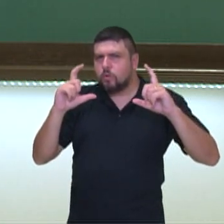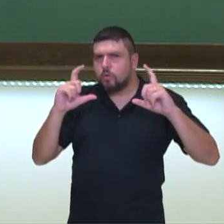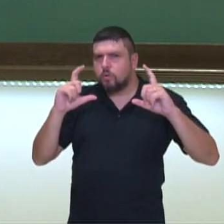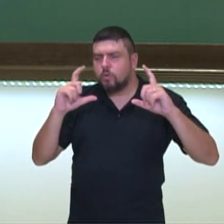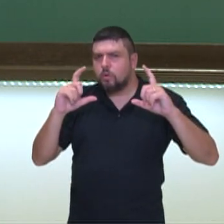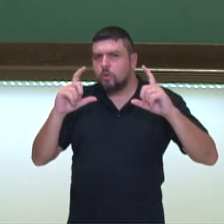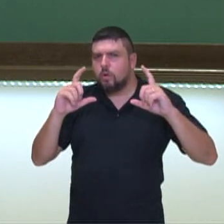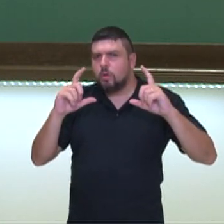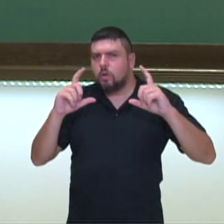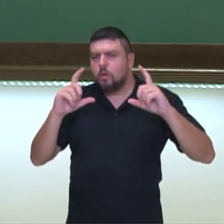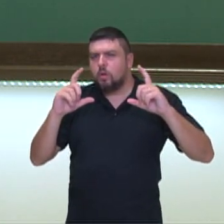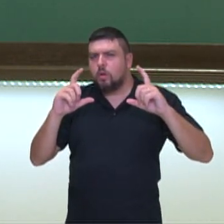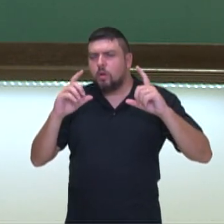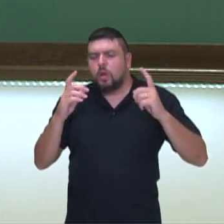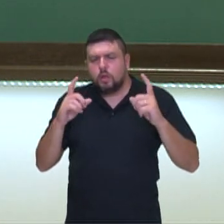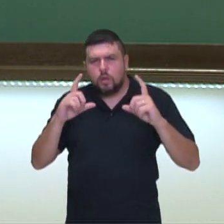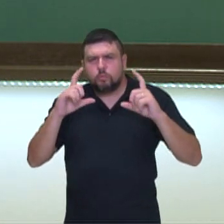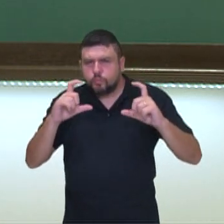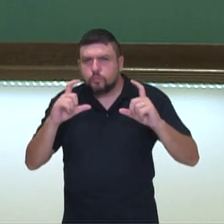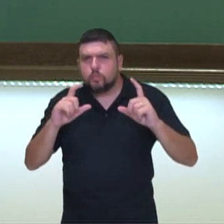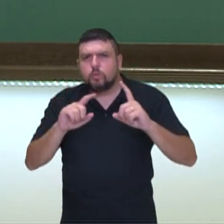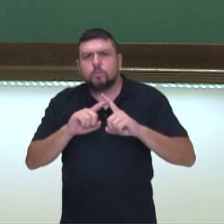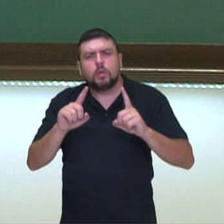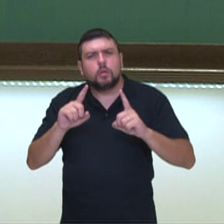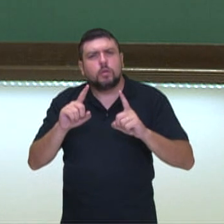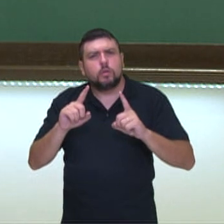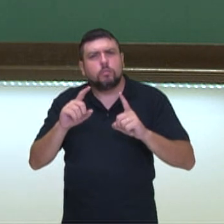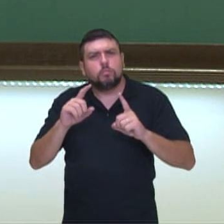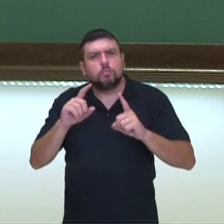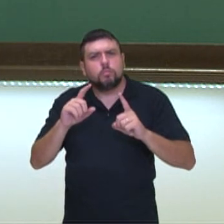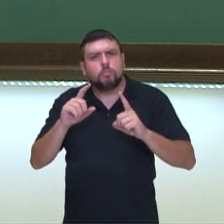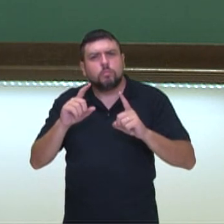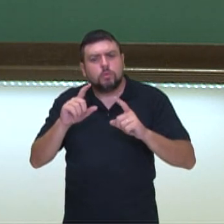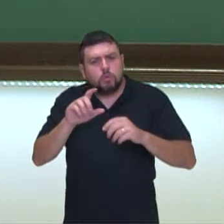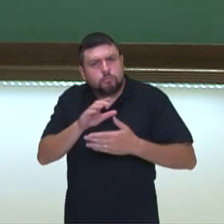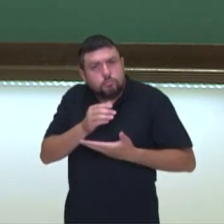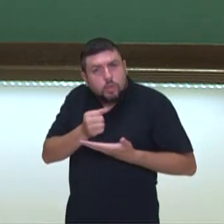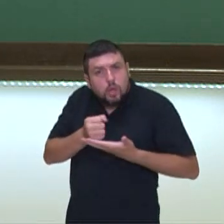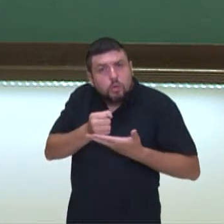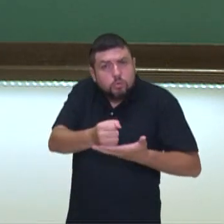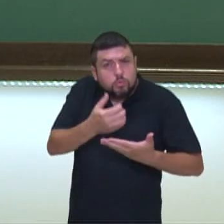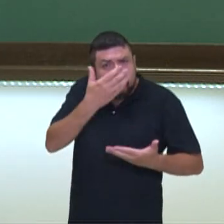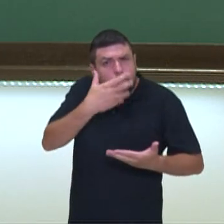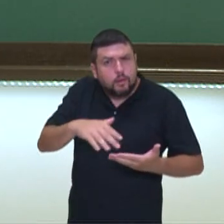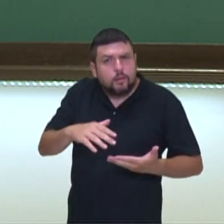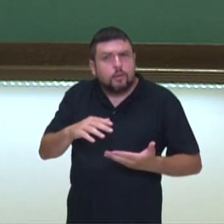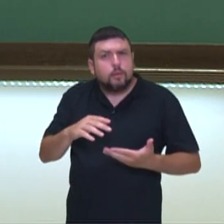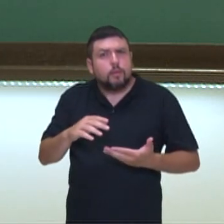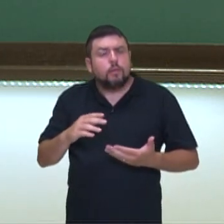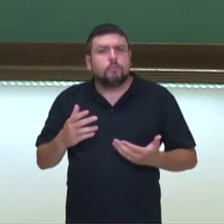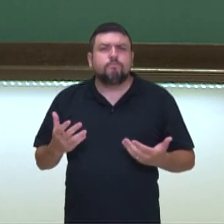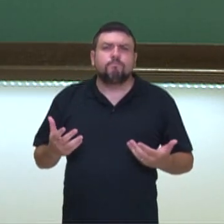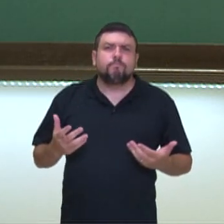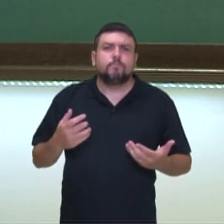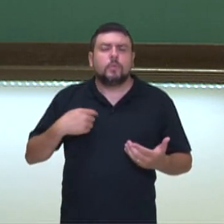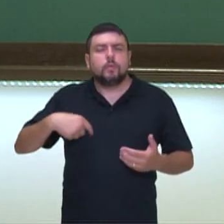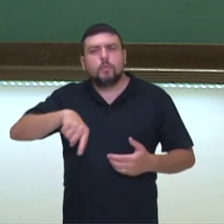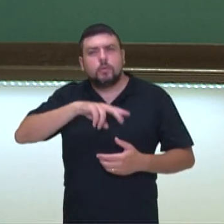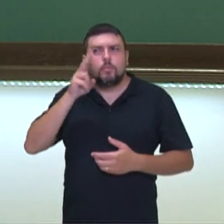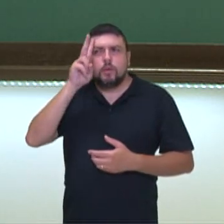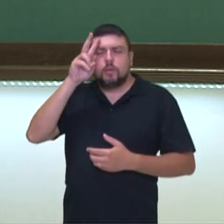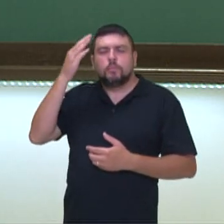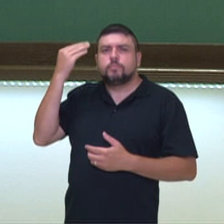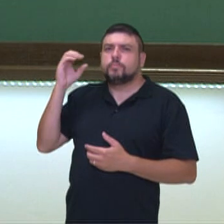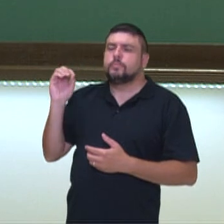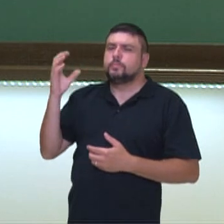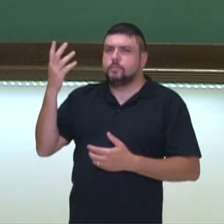tirou a fotografia, mas será que ele ajudou aquela criança? Né? Fica esse questionamento na nossa cabeça, mas é importante para a gente lembrar do passado.